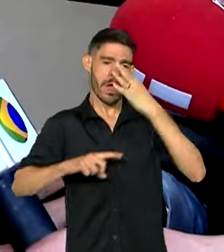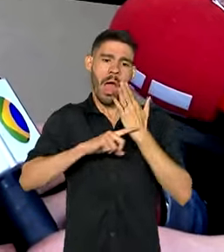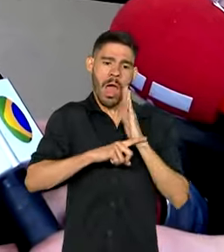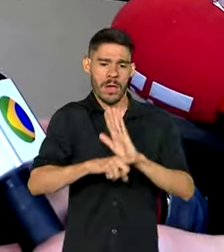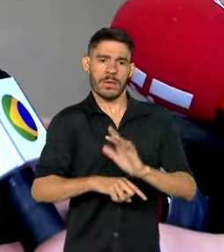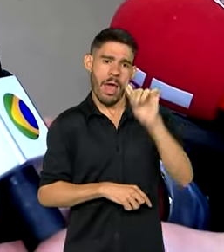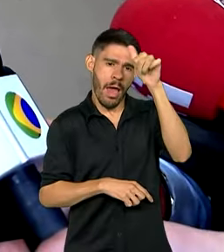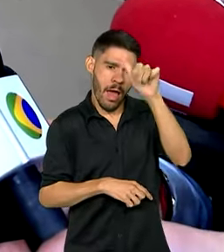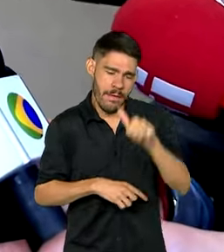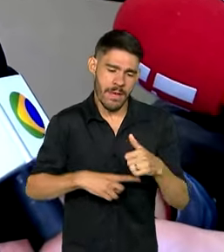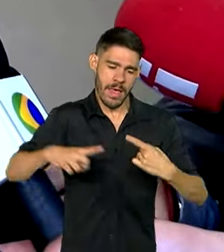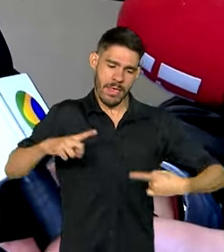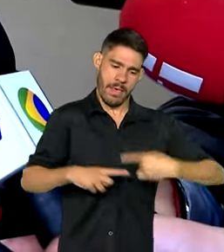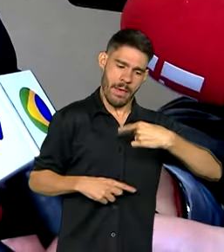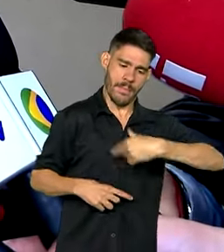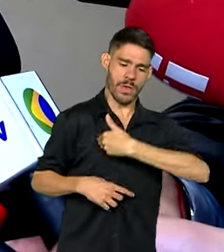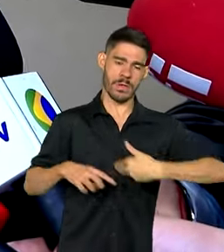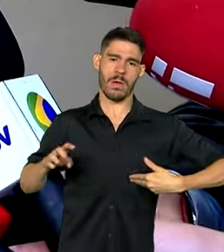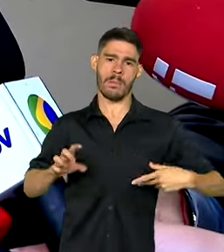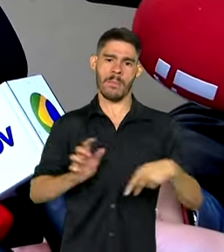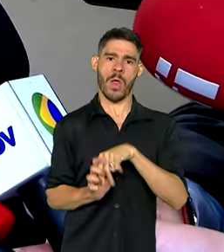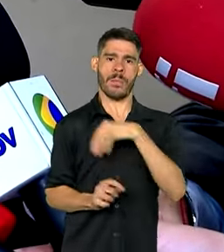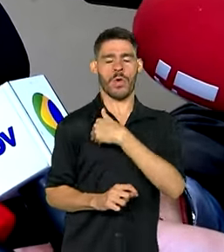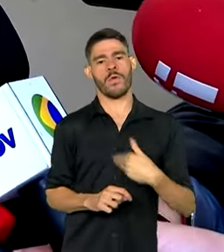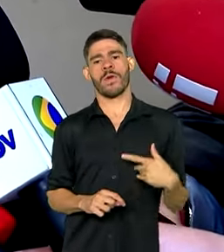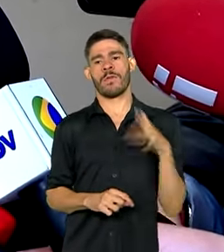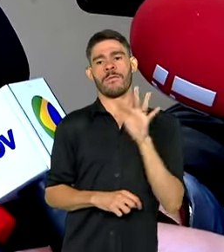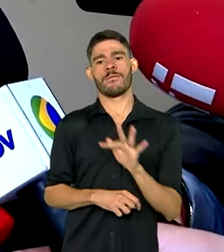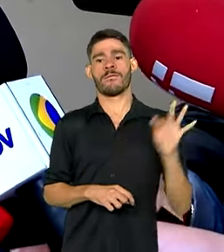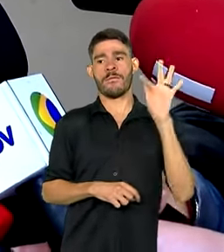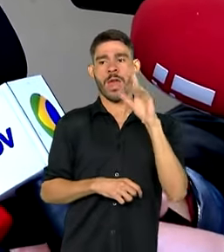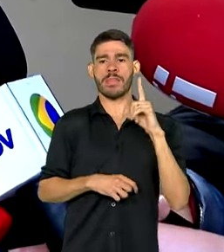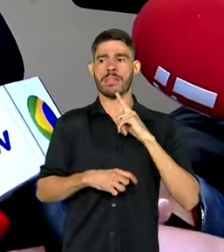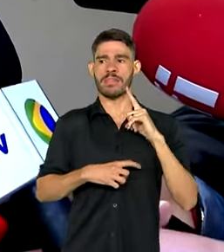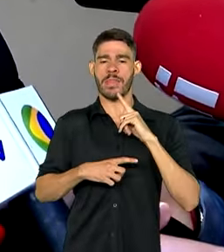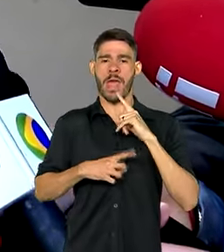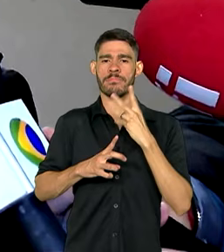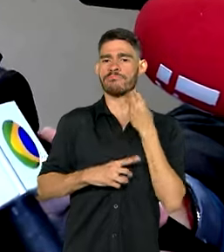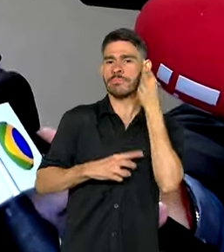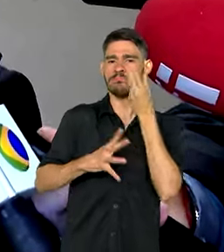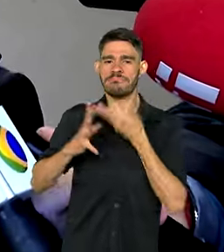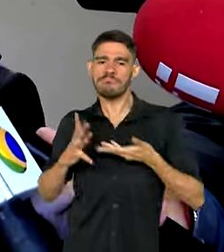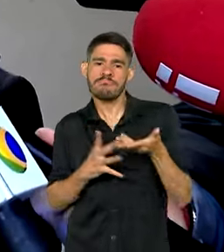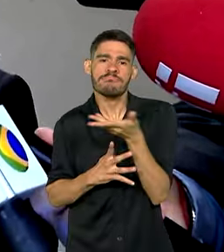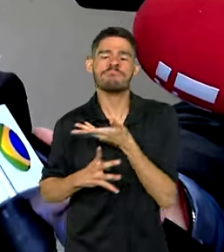avaliação das políticas públicas do governo federal, então a gente tem muitas trocas de experiência para serem feitas.